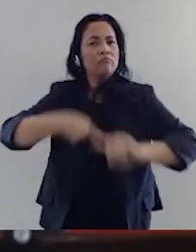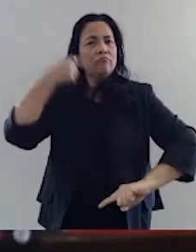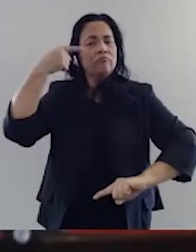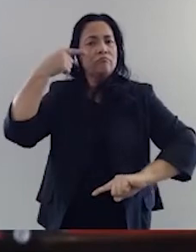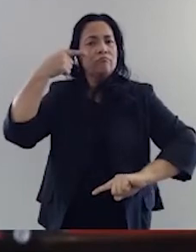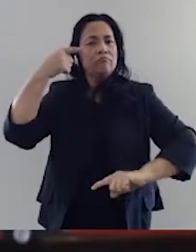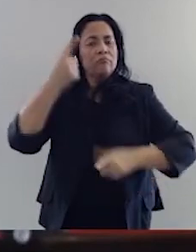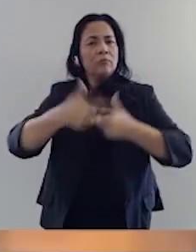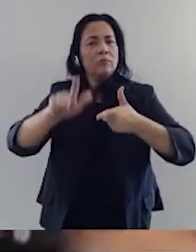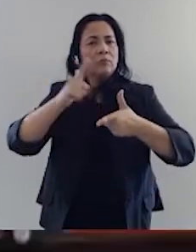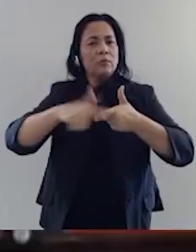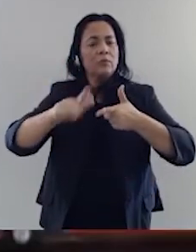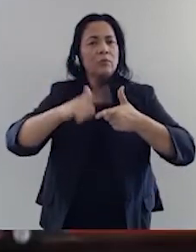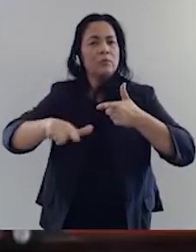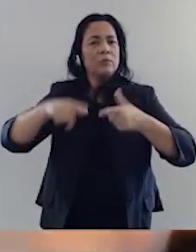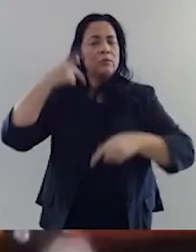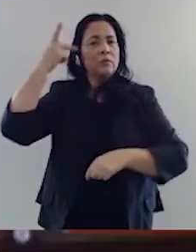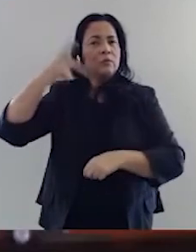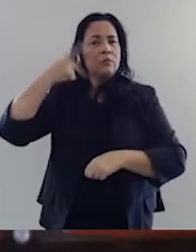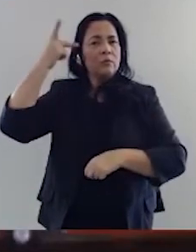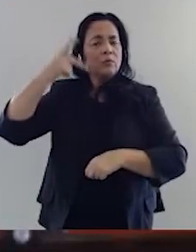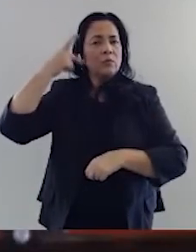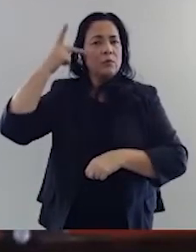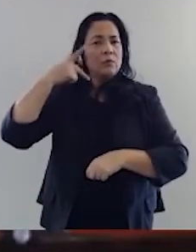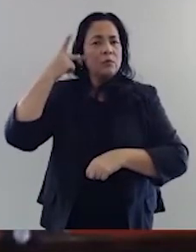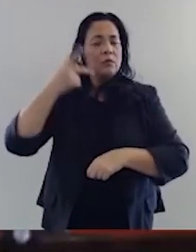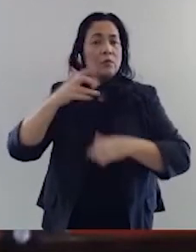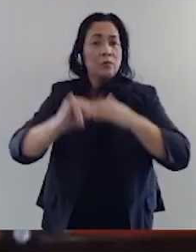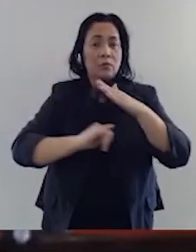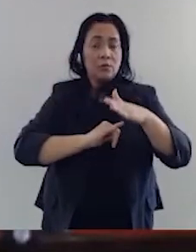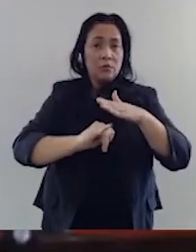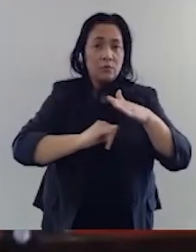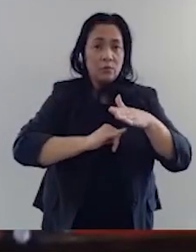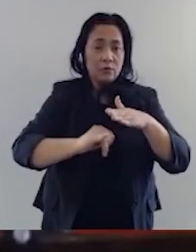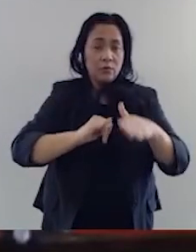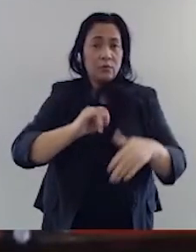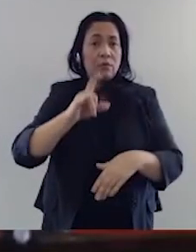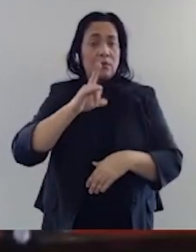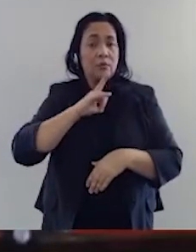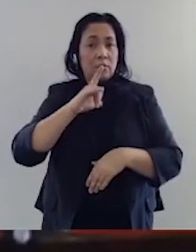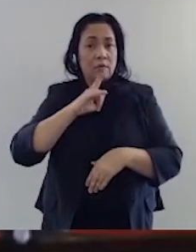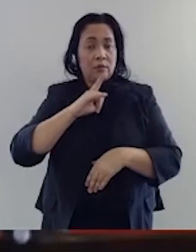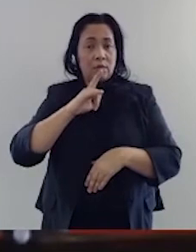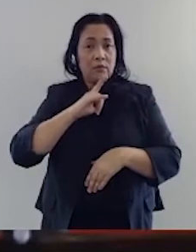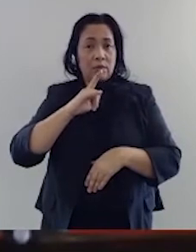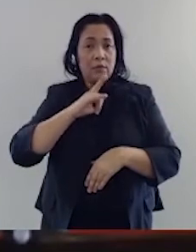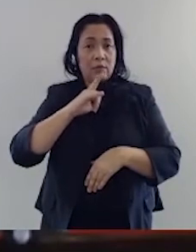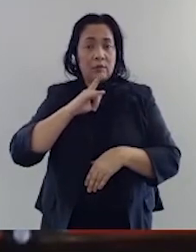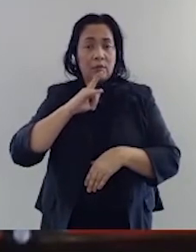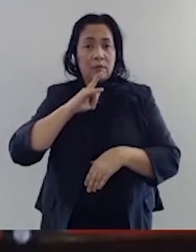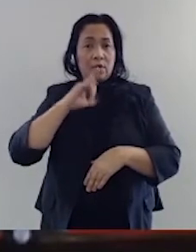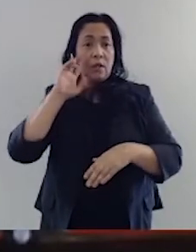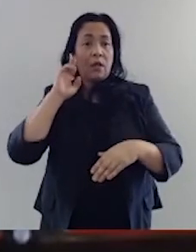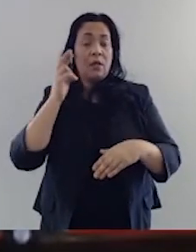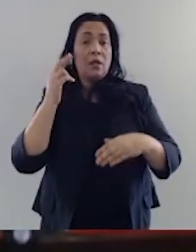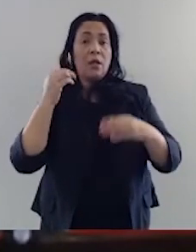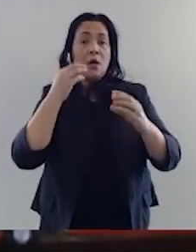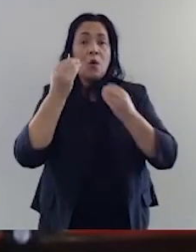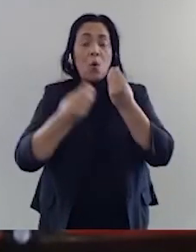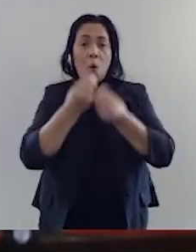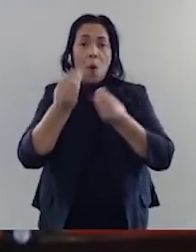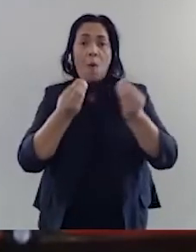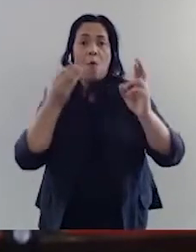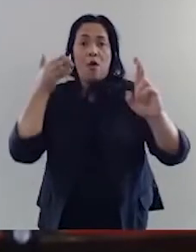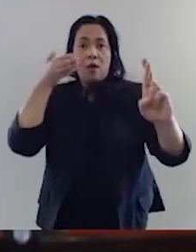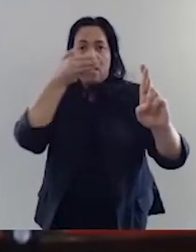crises políticas e as tensões institucionais, sempre tendo como norte a Constituição, sempre tendo como